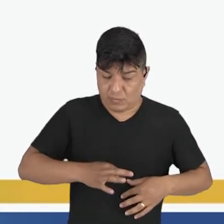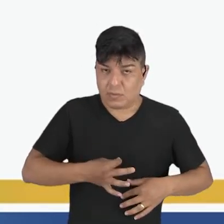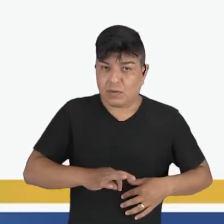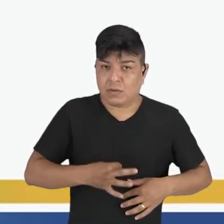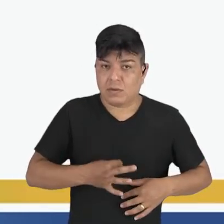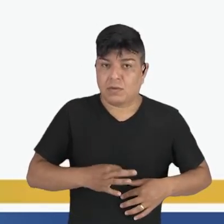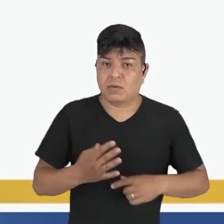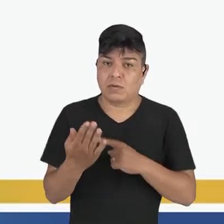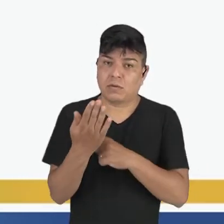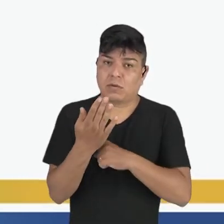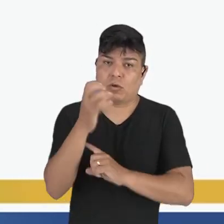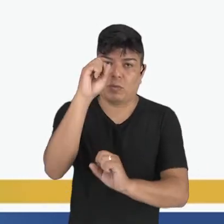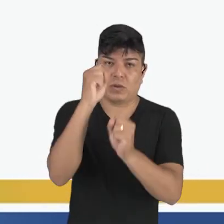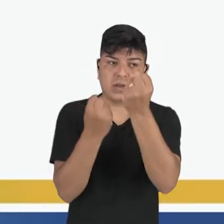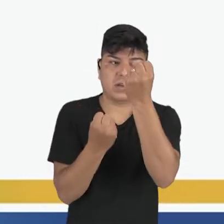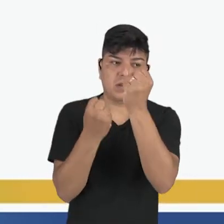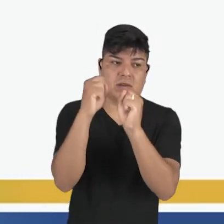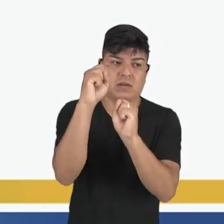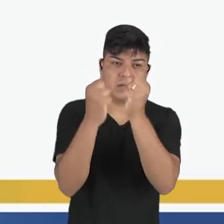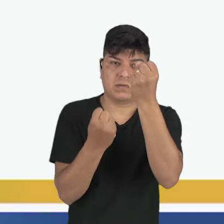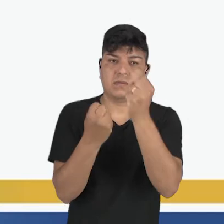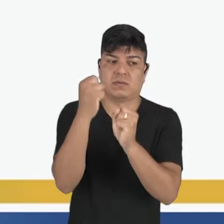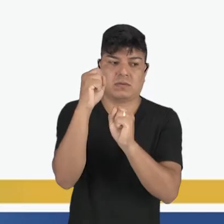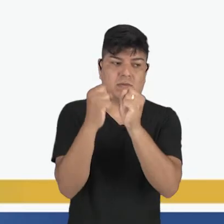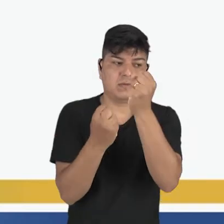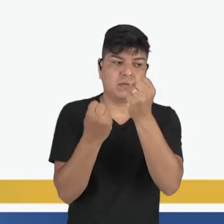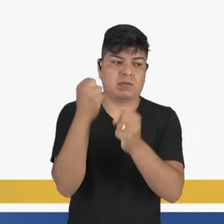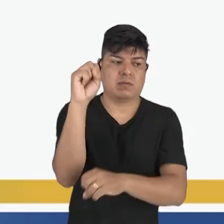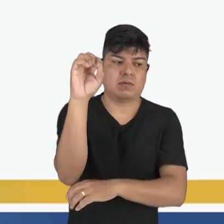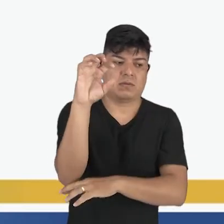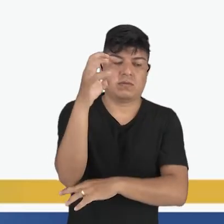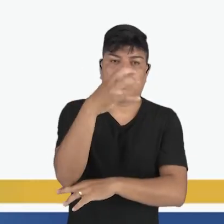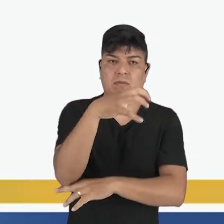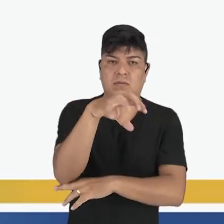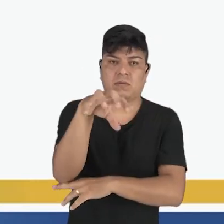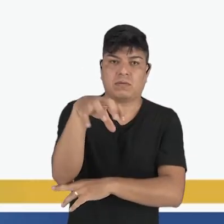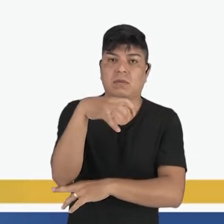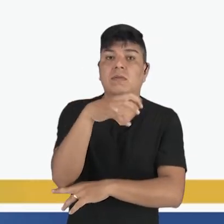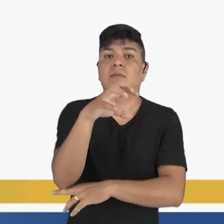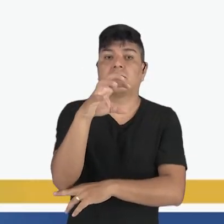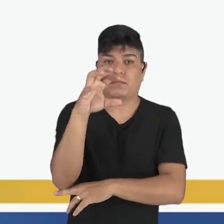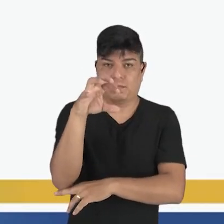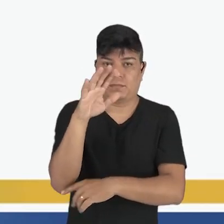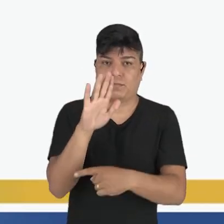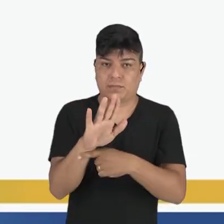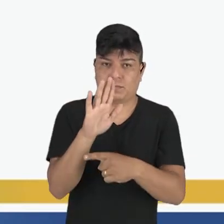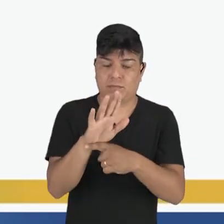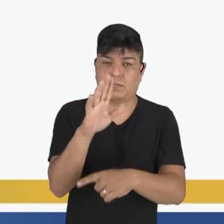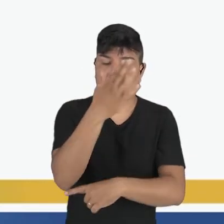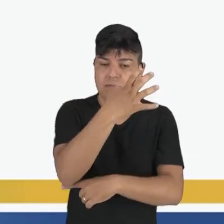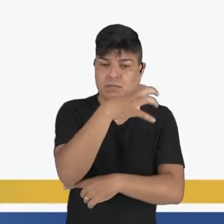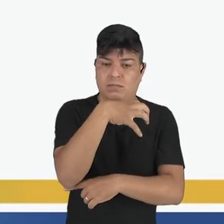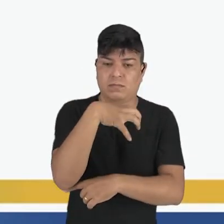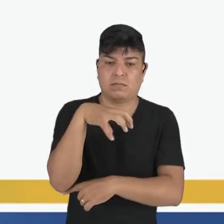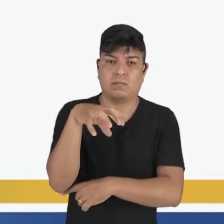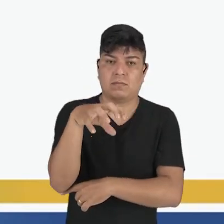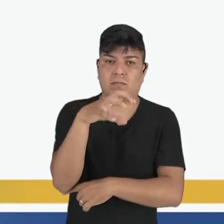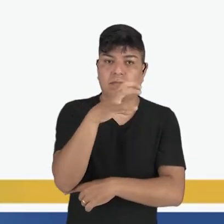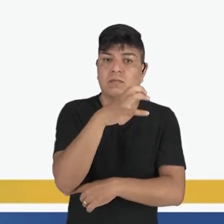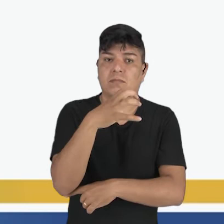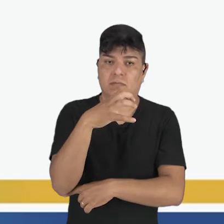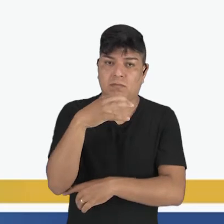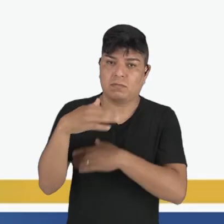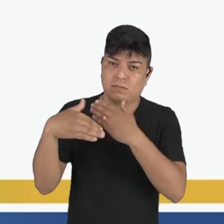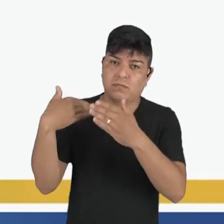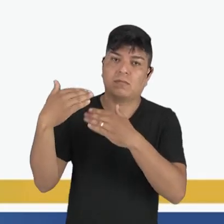com auxílio de robôs, né? Isso também é um avanço tecnológico. E essas cirurgias feitas com a ajuda de um robô também tornam